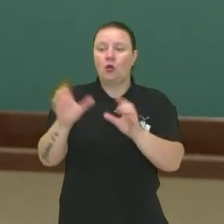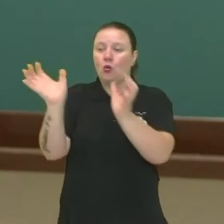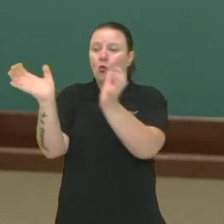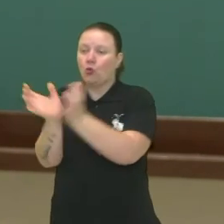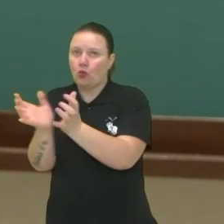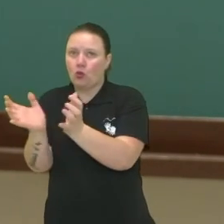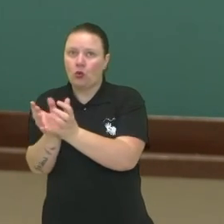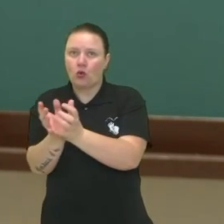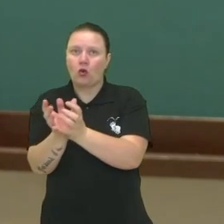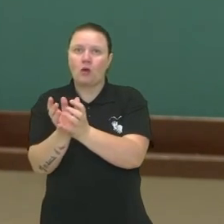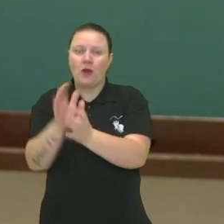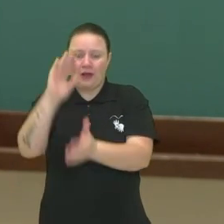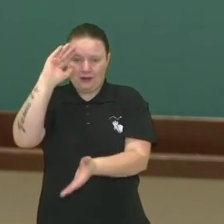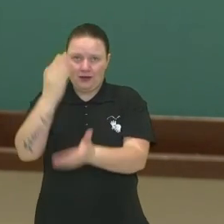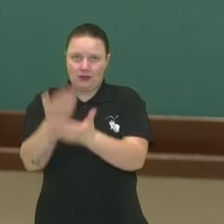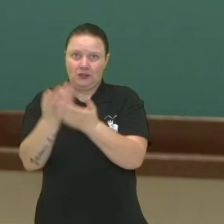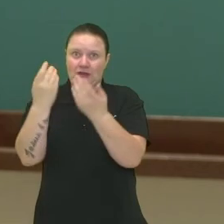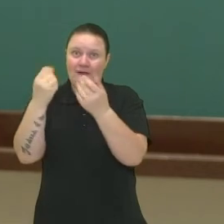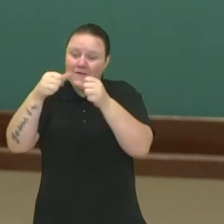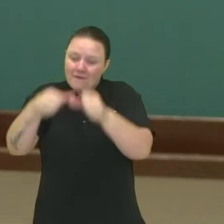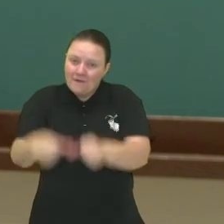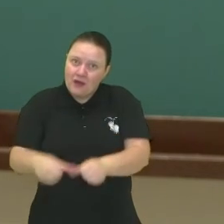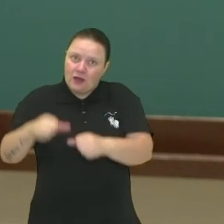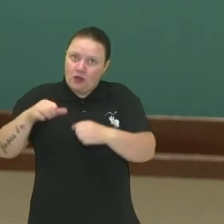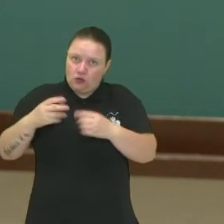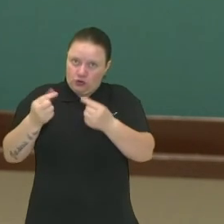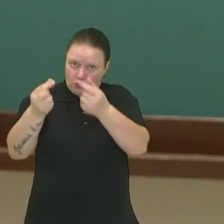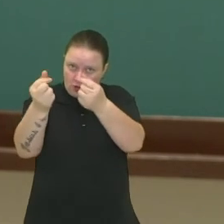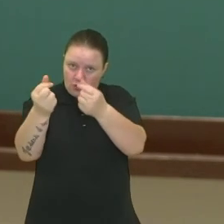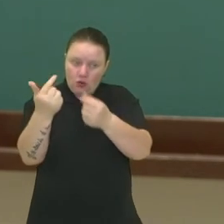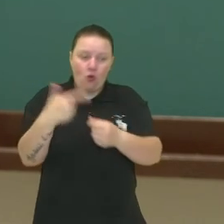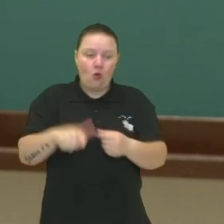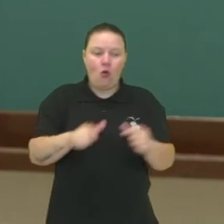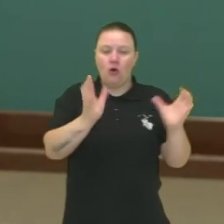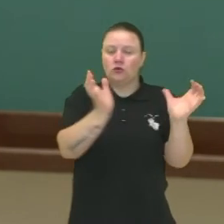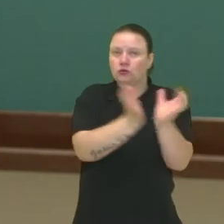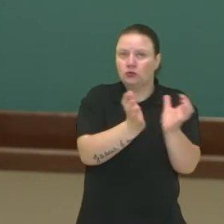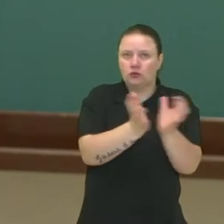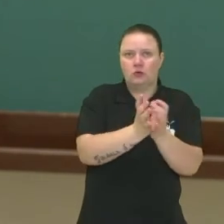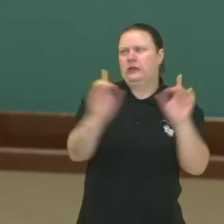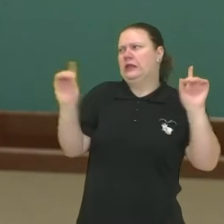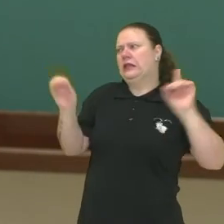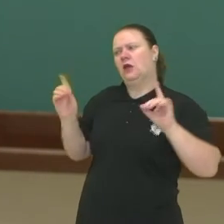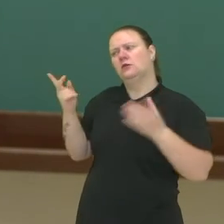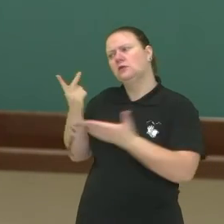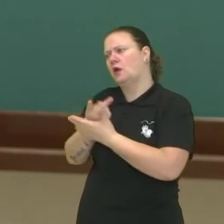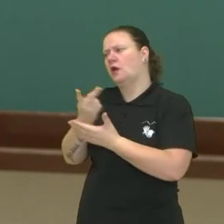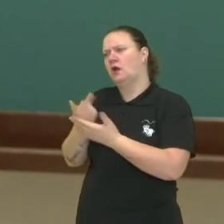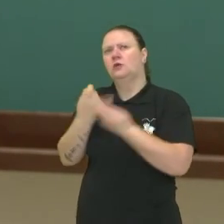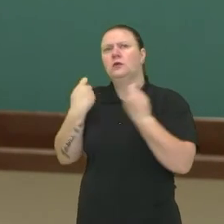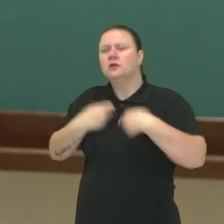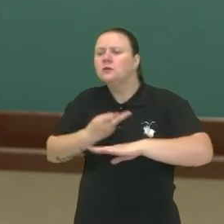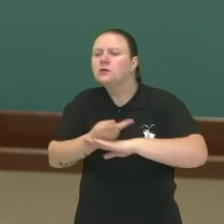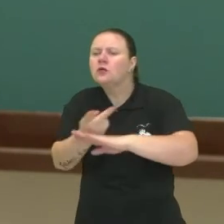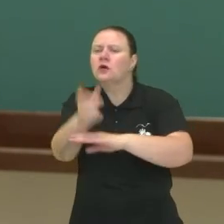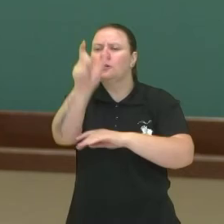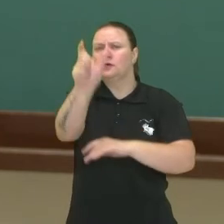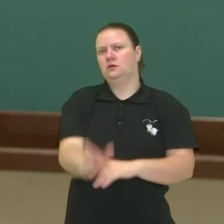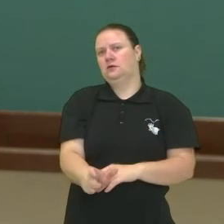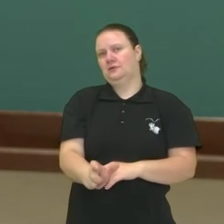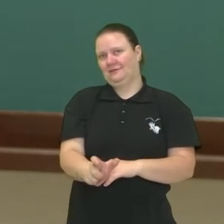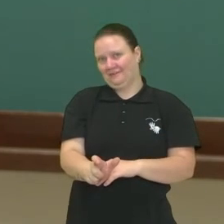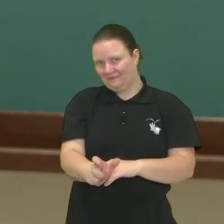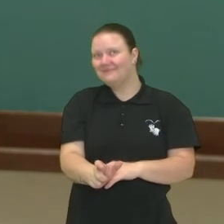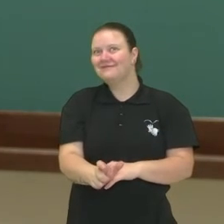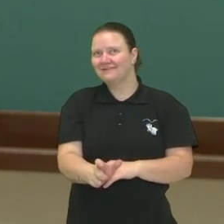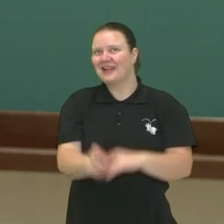ponto de vista do seu grupo. E depois? Depois a gente inverte. Então, como é que vai ser? O grupo que estava